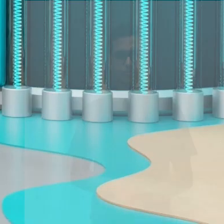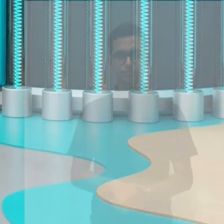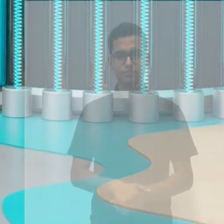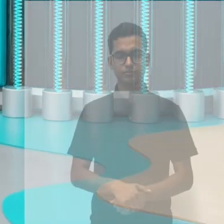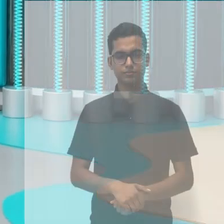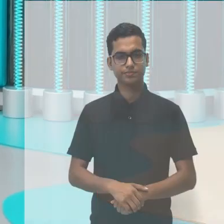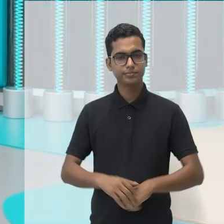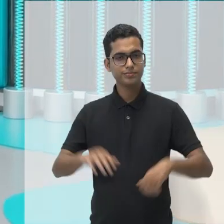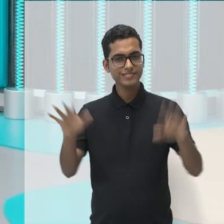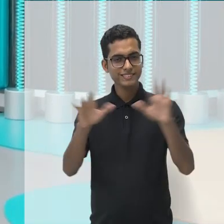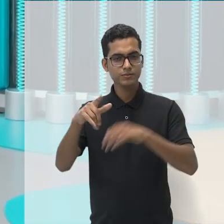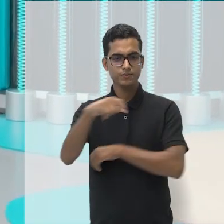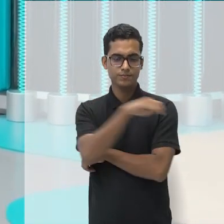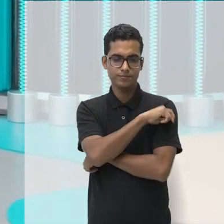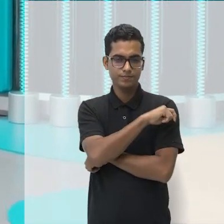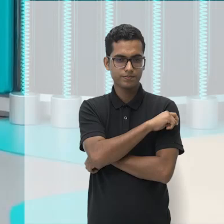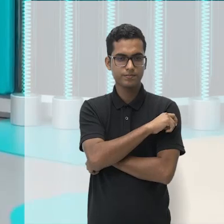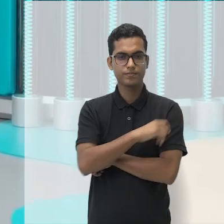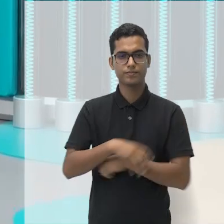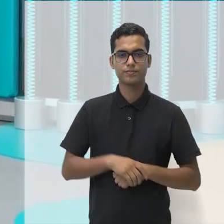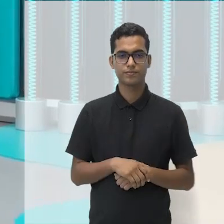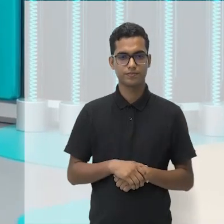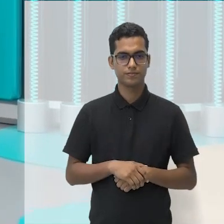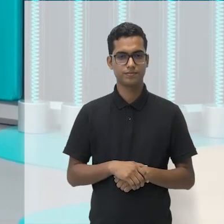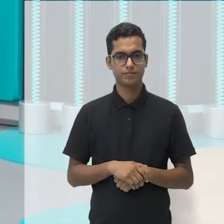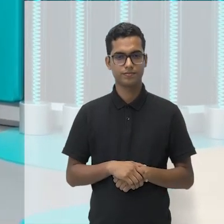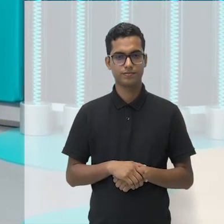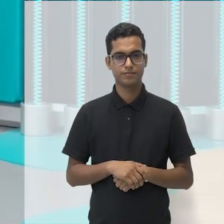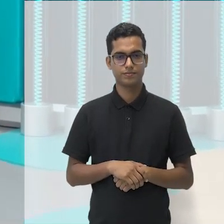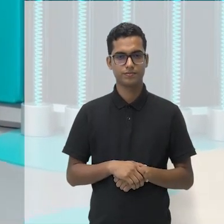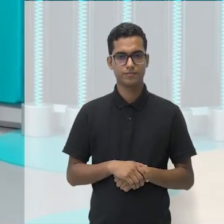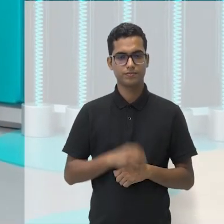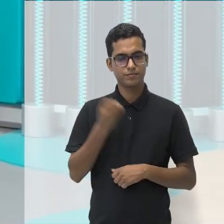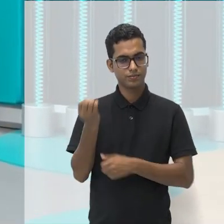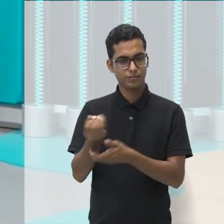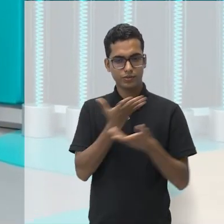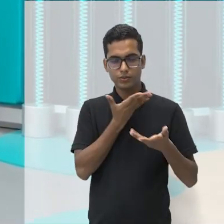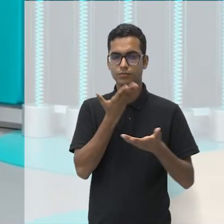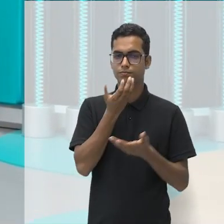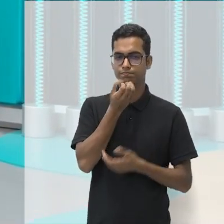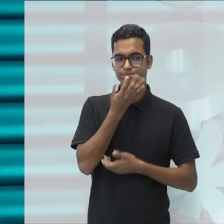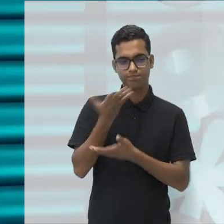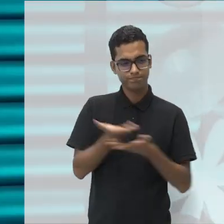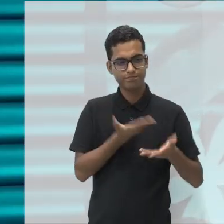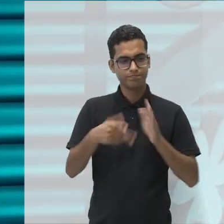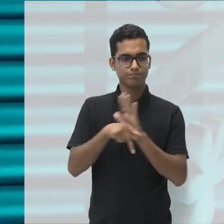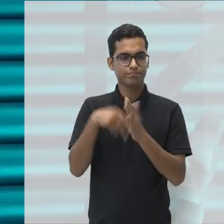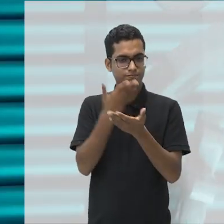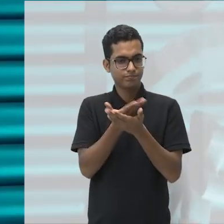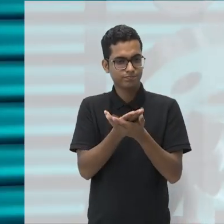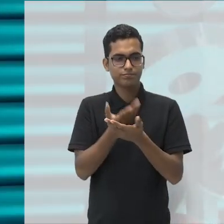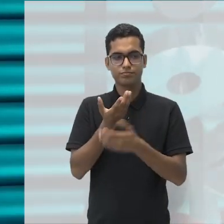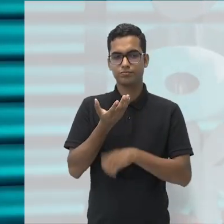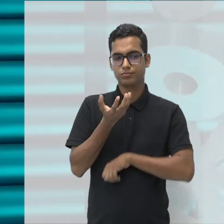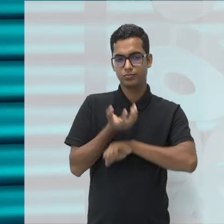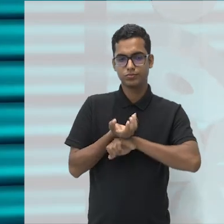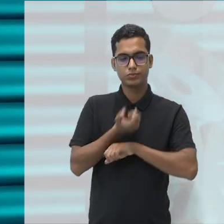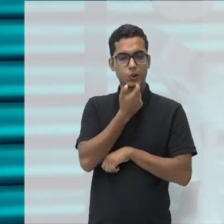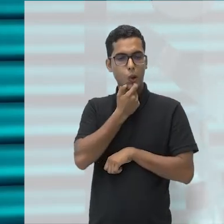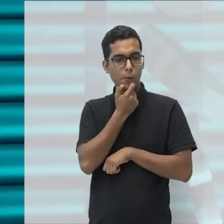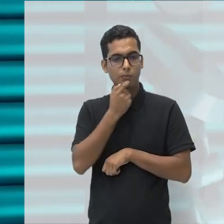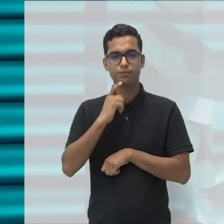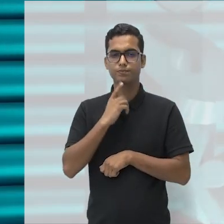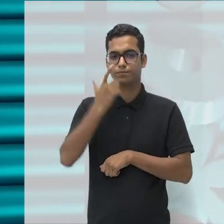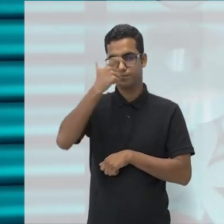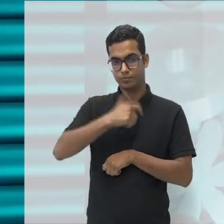Hello students, be welcome to our English class. Bem-vindos à nossa aula de língua inglesa. Eu sou o professor Ademir Ribeiro